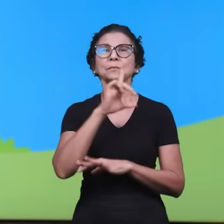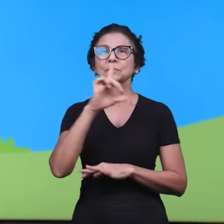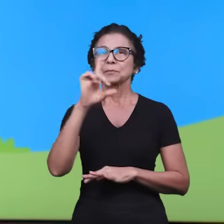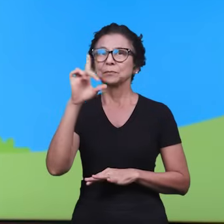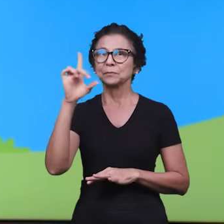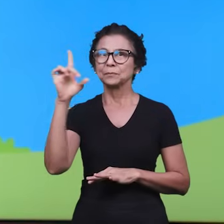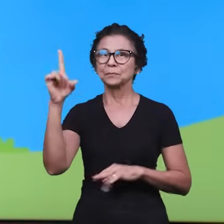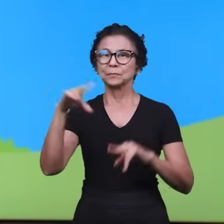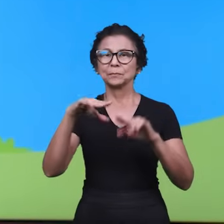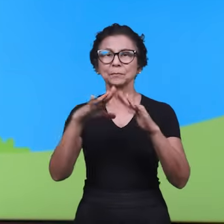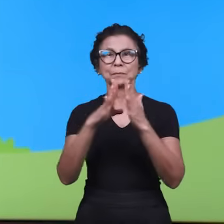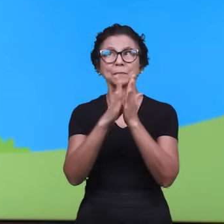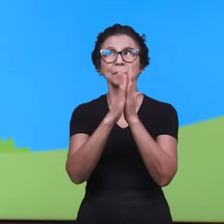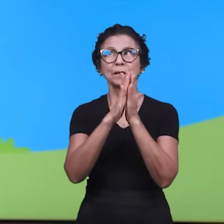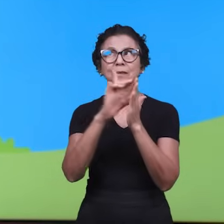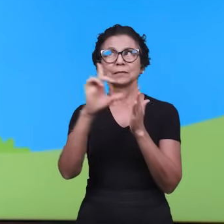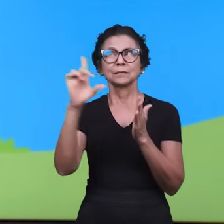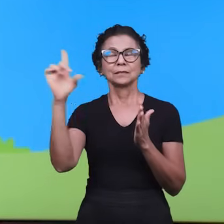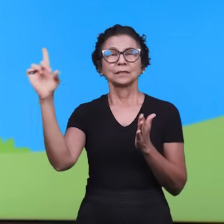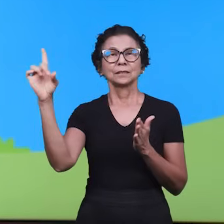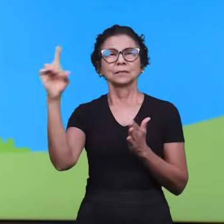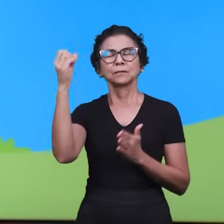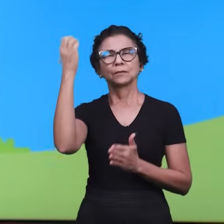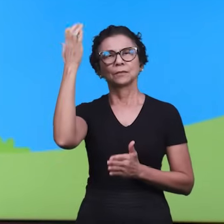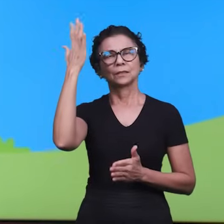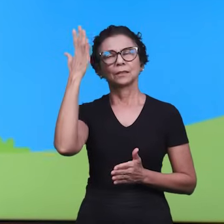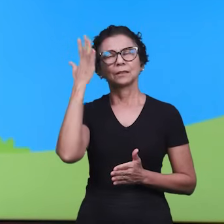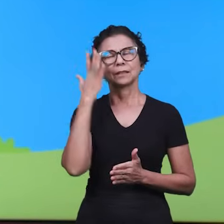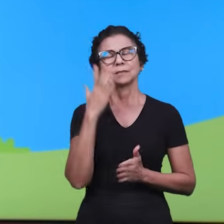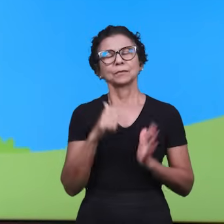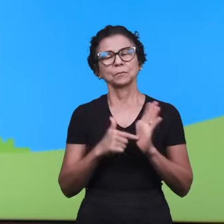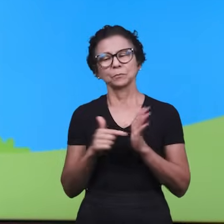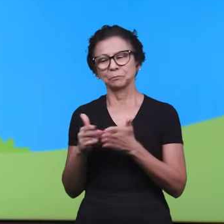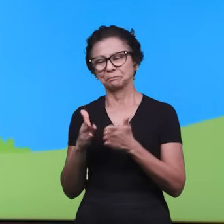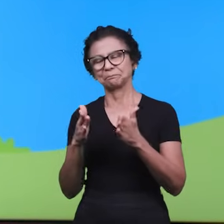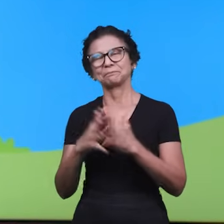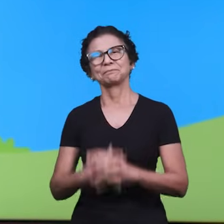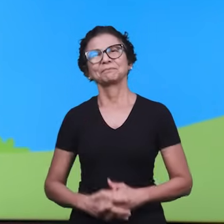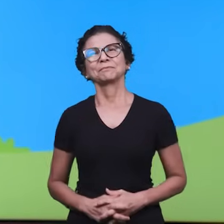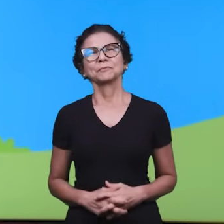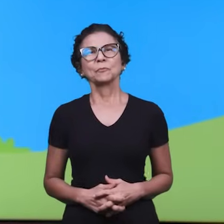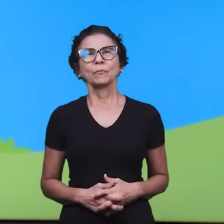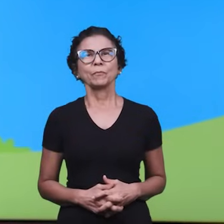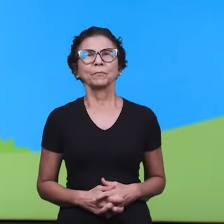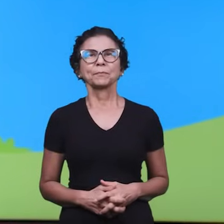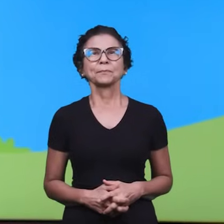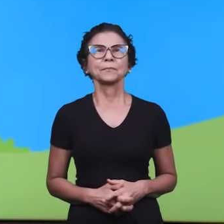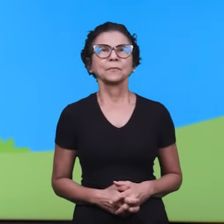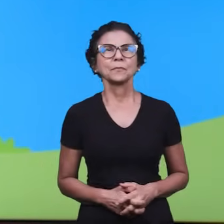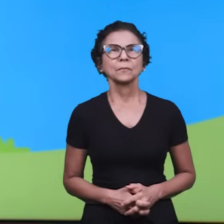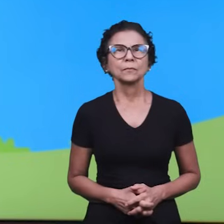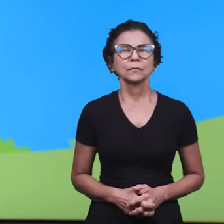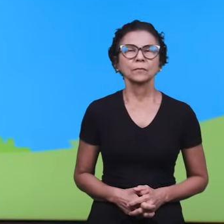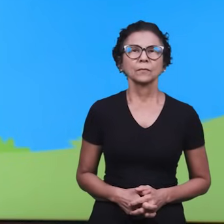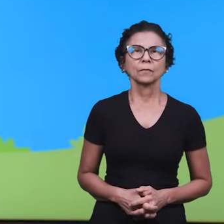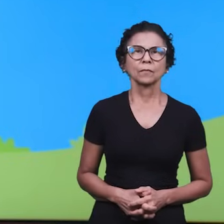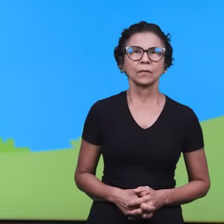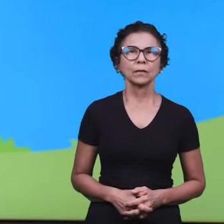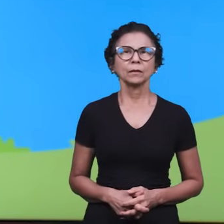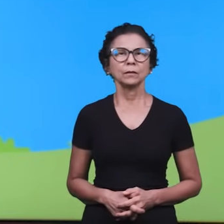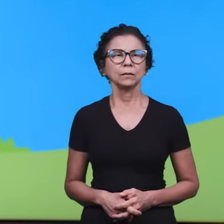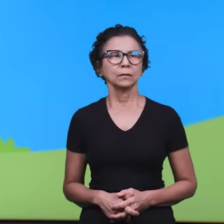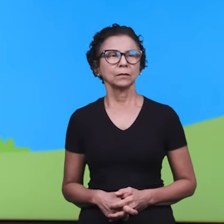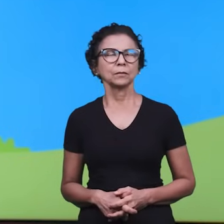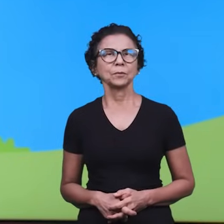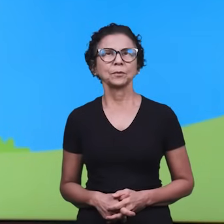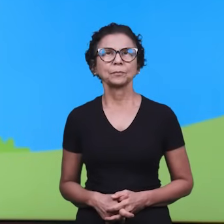Glória a Deus por essa luz que é a palavra de Deus que ilumina o nosso caminho. Então vamos continuar. Do que nós